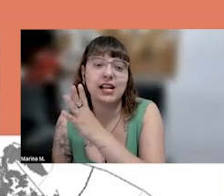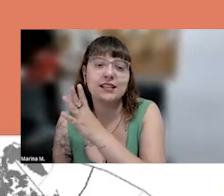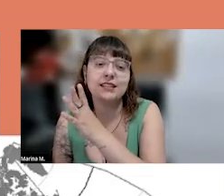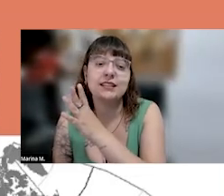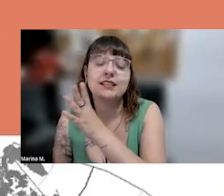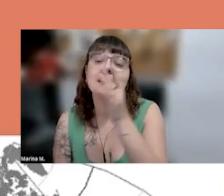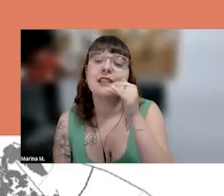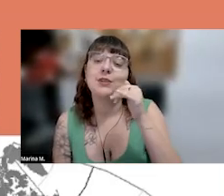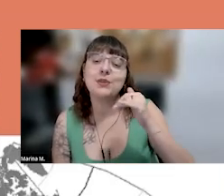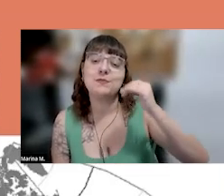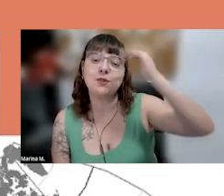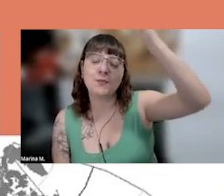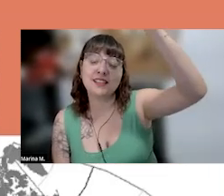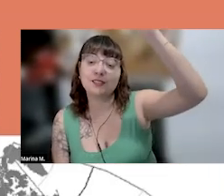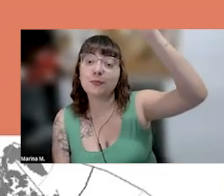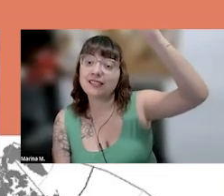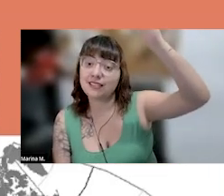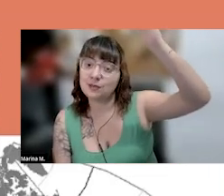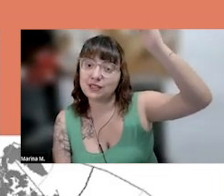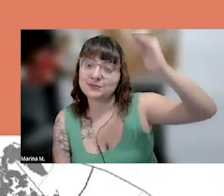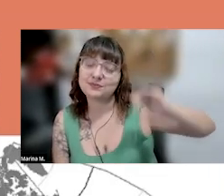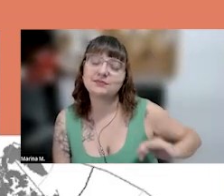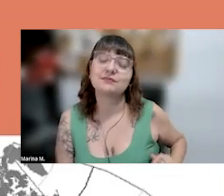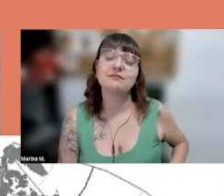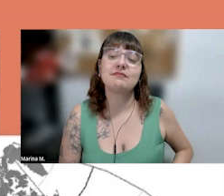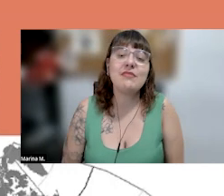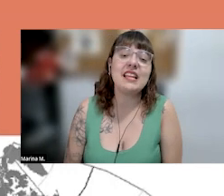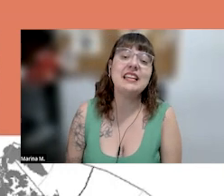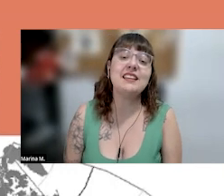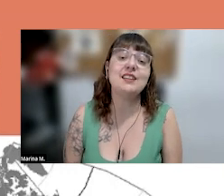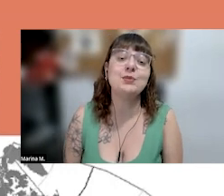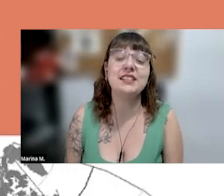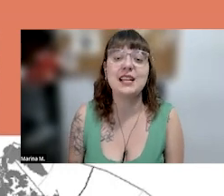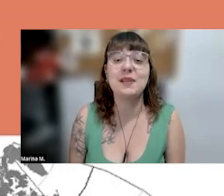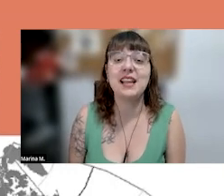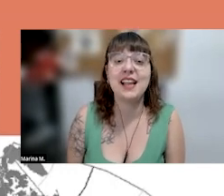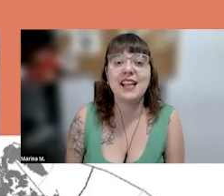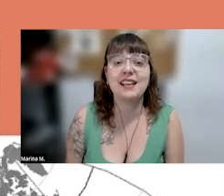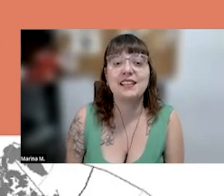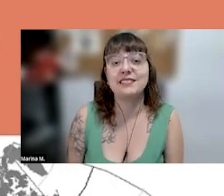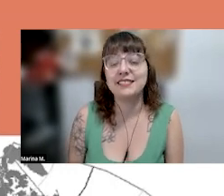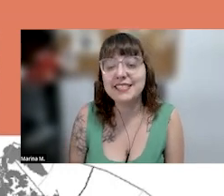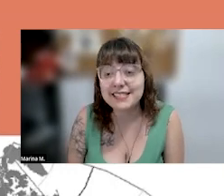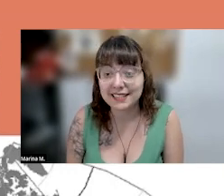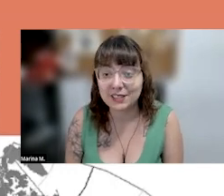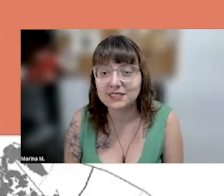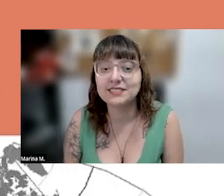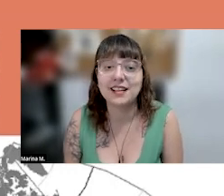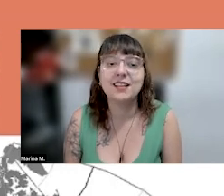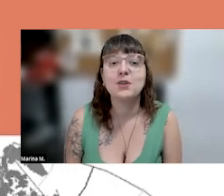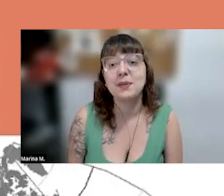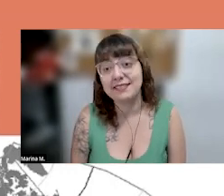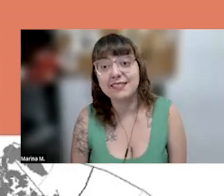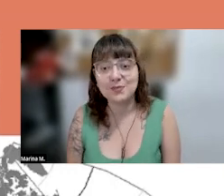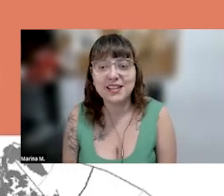para a direita e o Y aumentando para cima. E o UTM, ele é estranho,